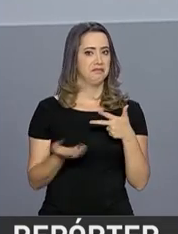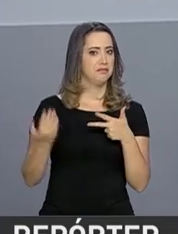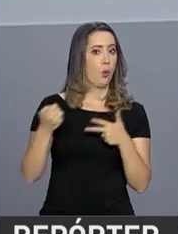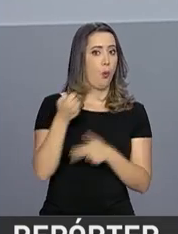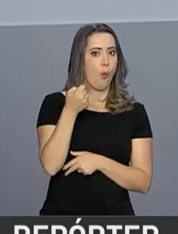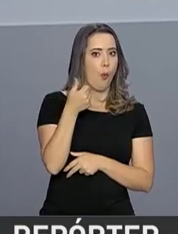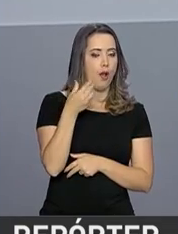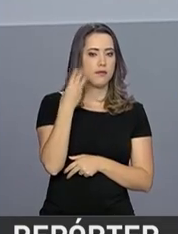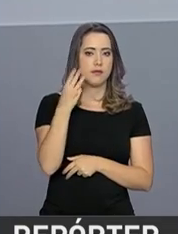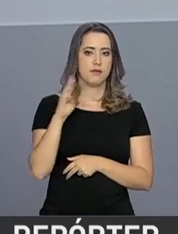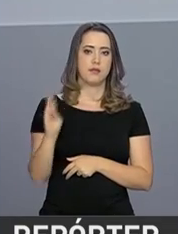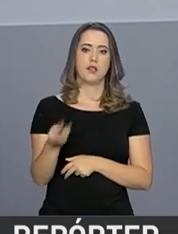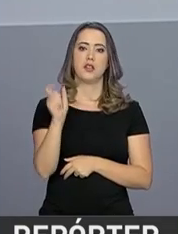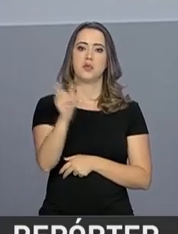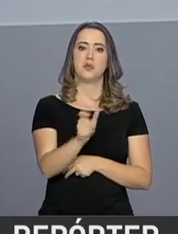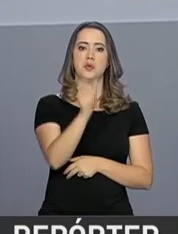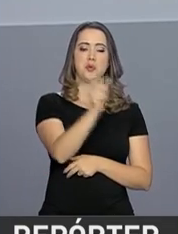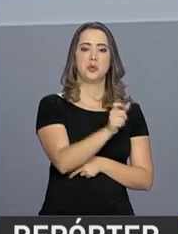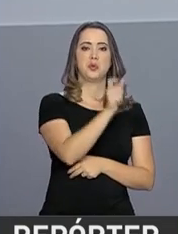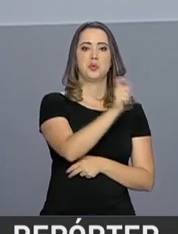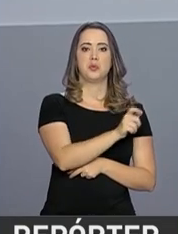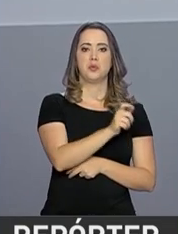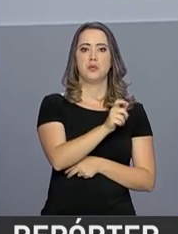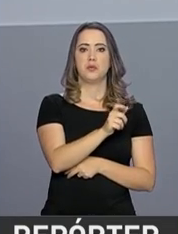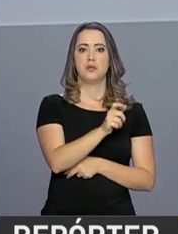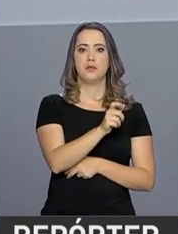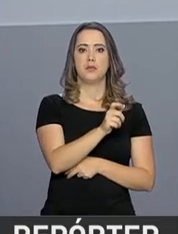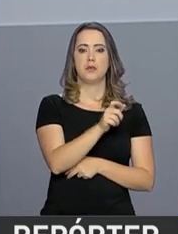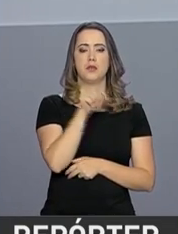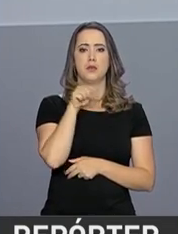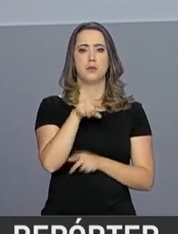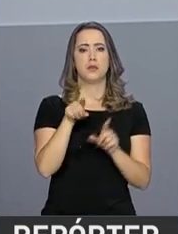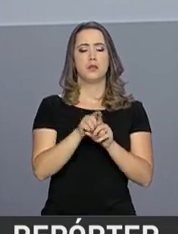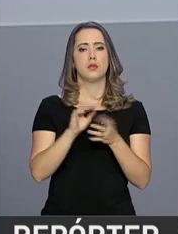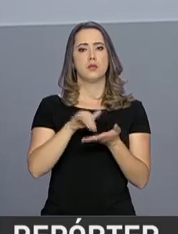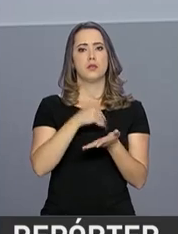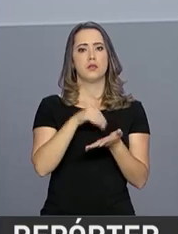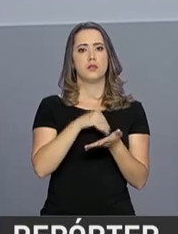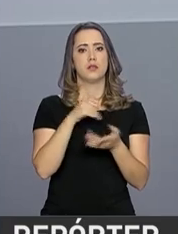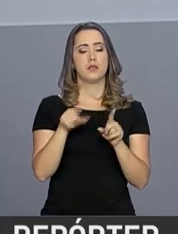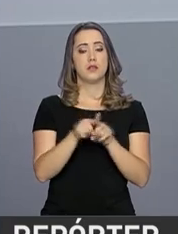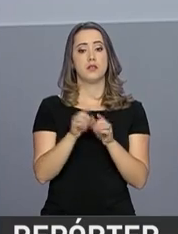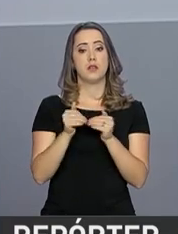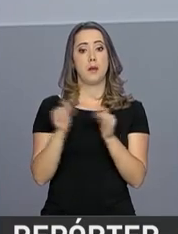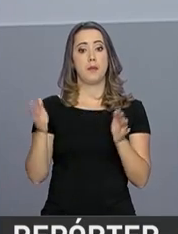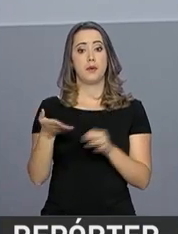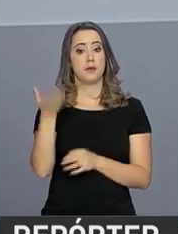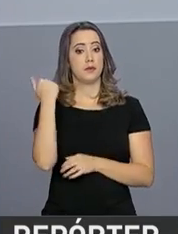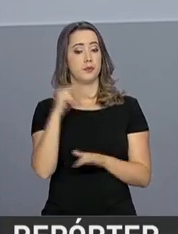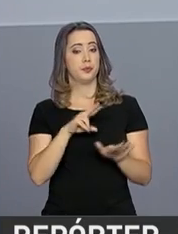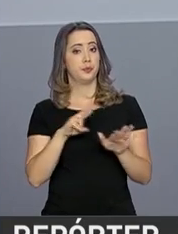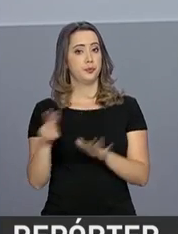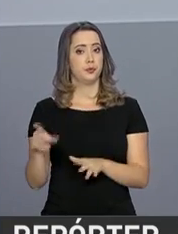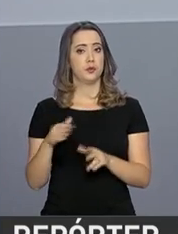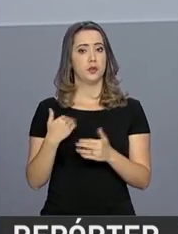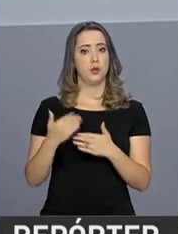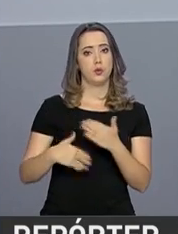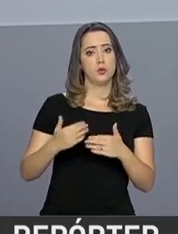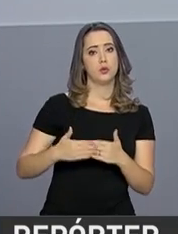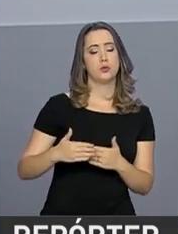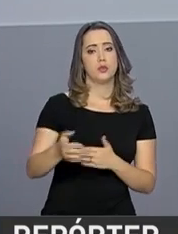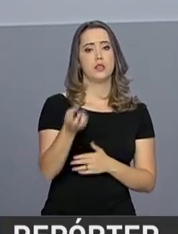já registra quase três milhões e oitocentos mil inscritos o sistema foi aberto na segunda-feira passada e segue até a próxima